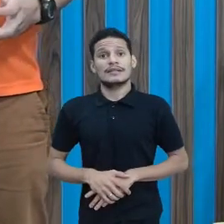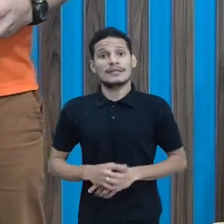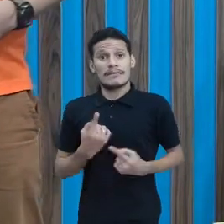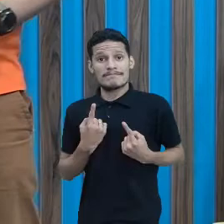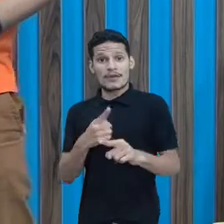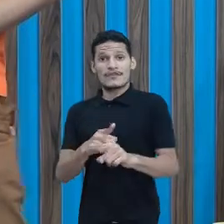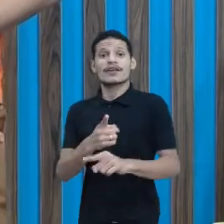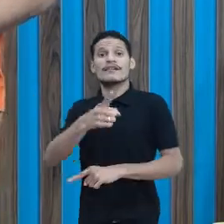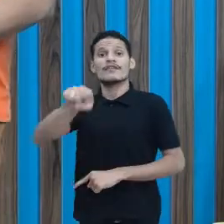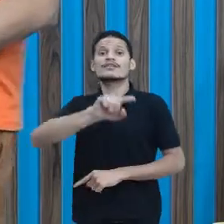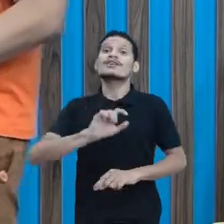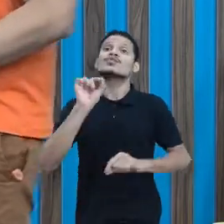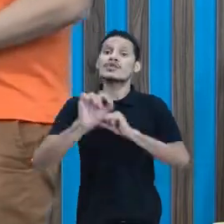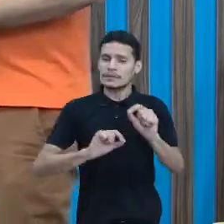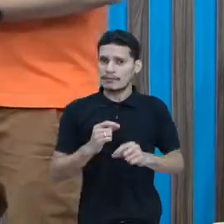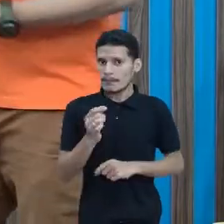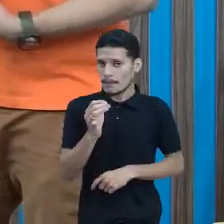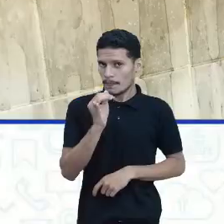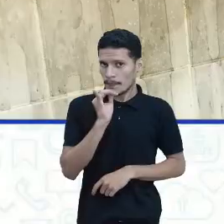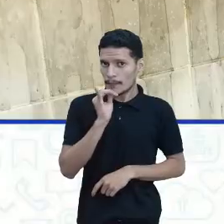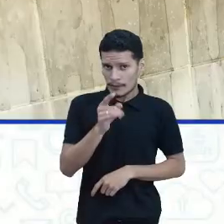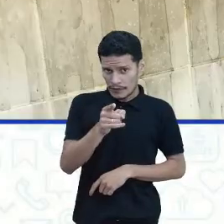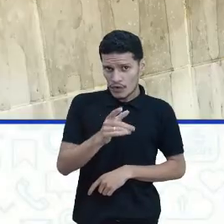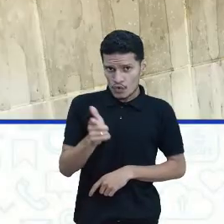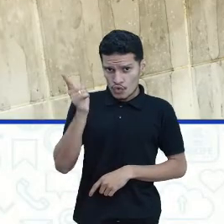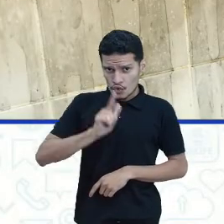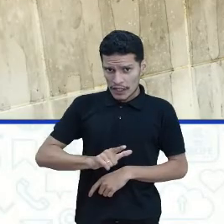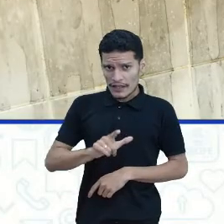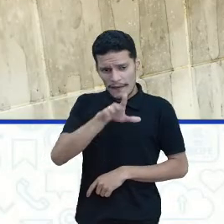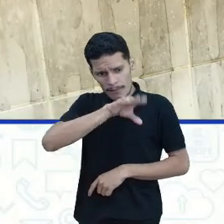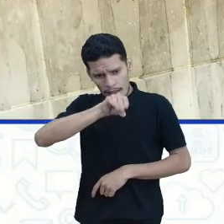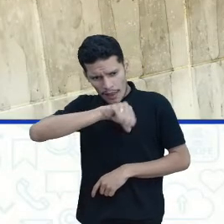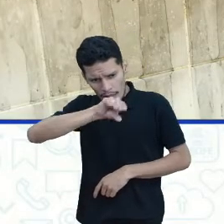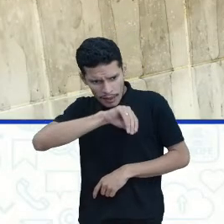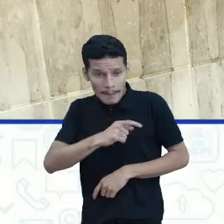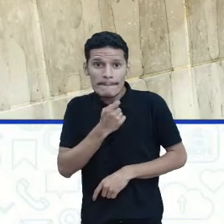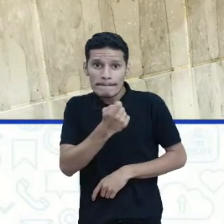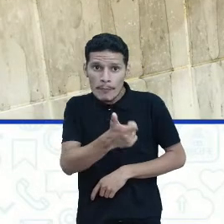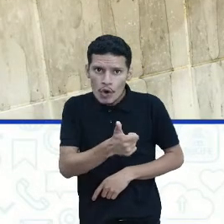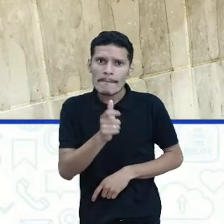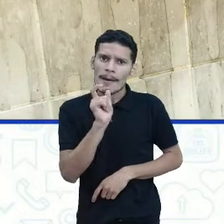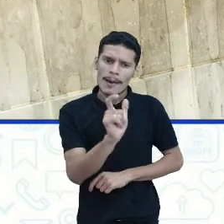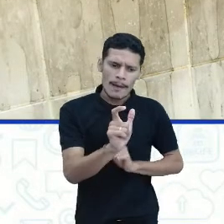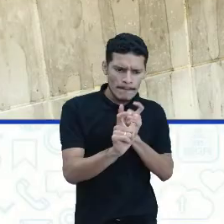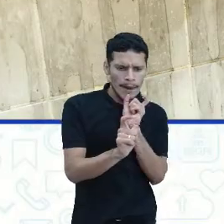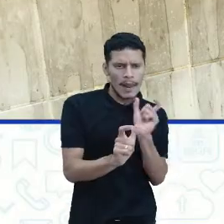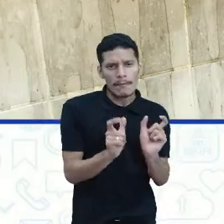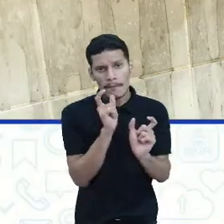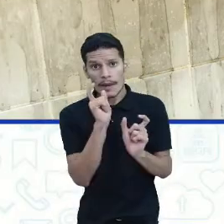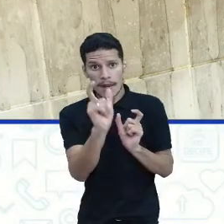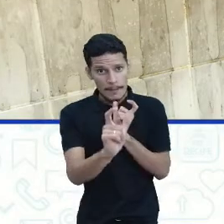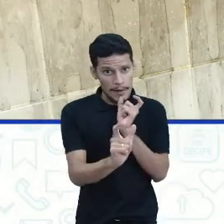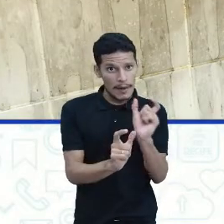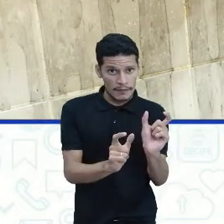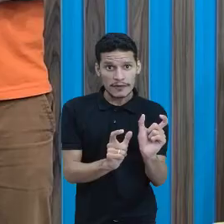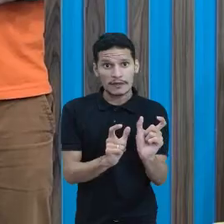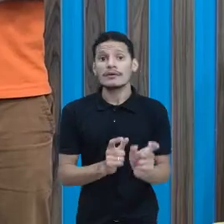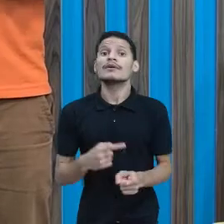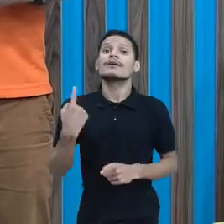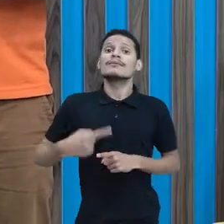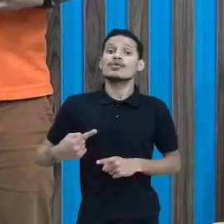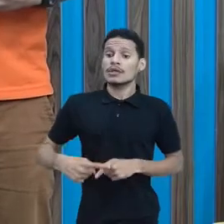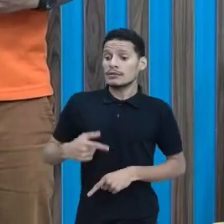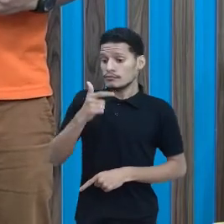nossa é a seguinte, você consegue falar muito com poucas palavras? Então perceba que a senhorinha lá